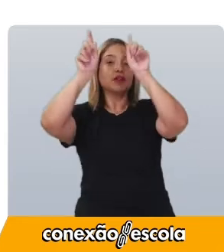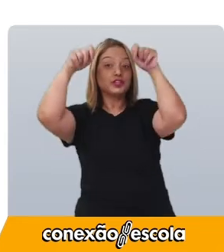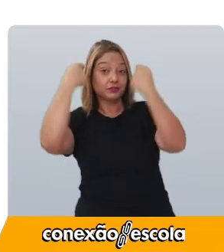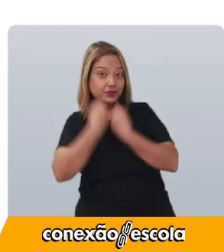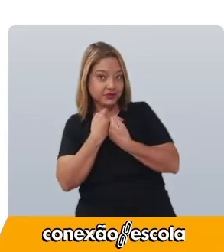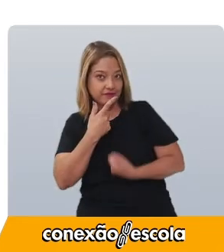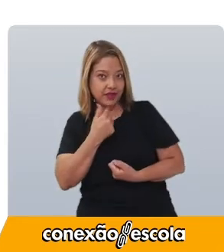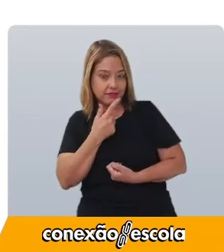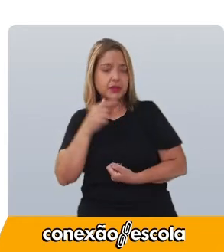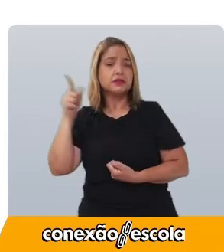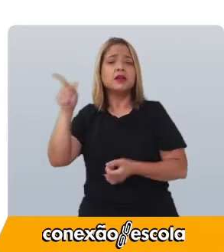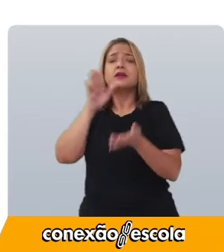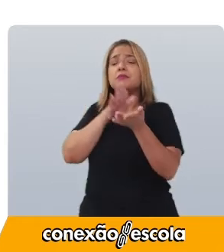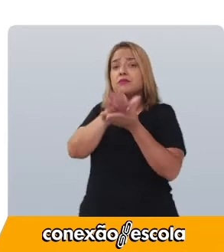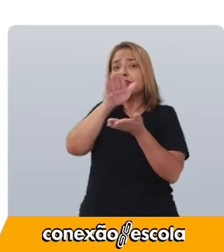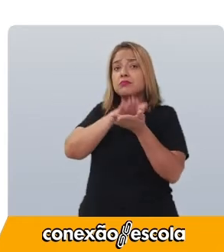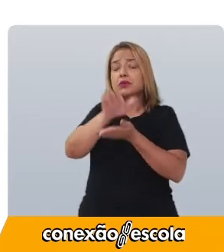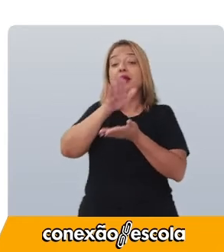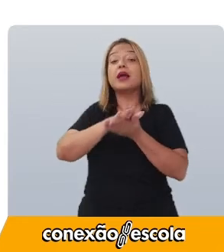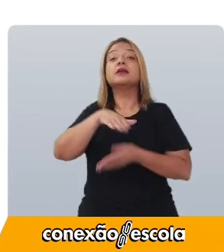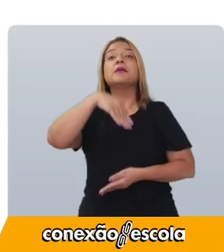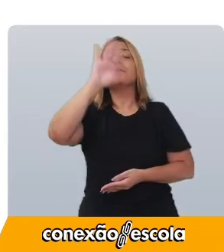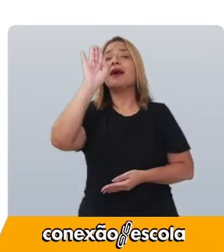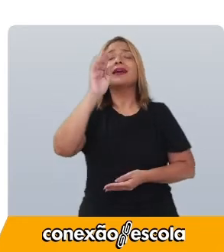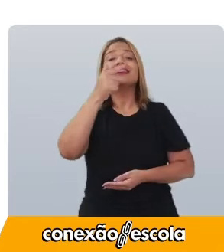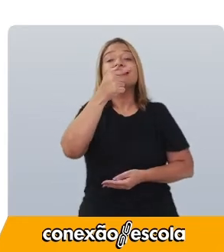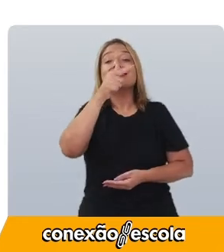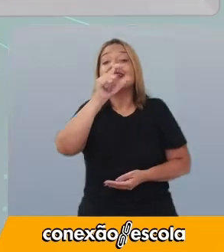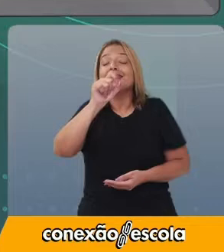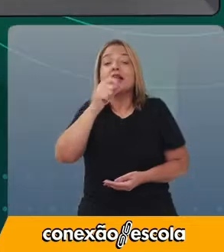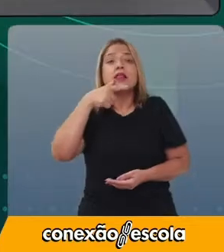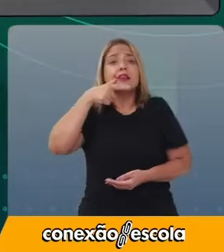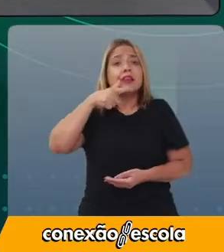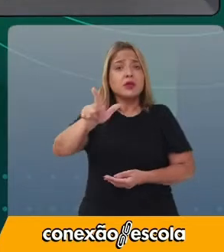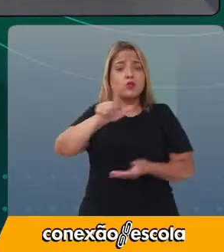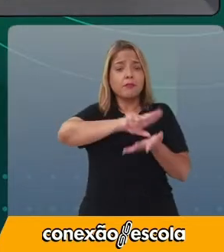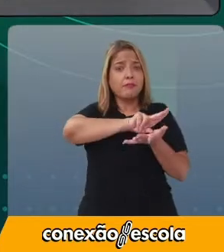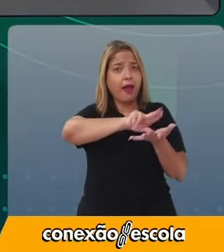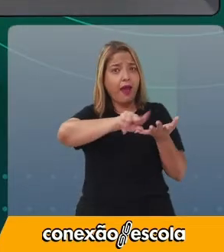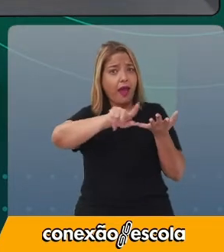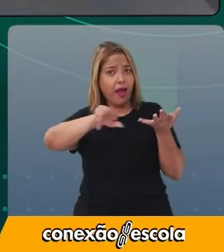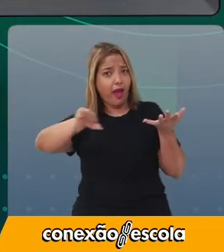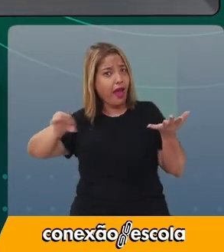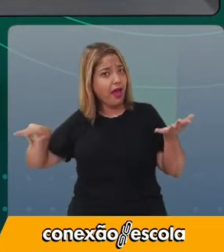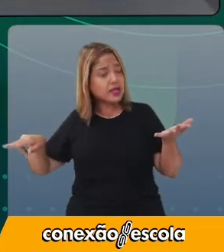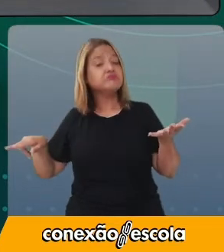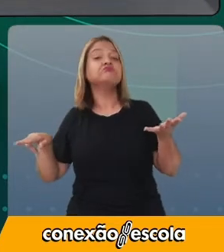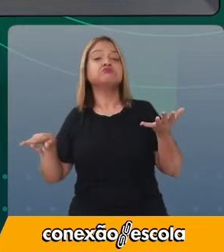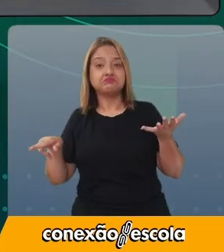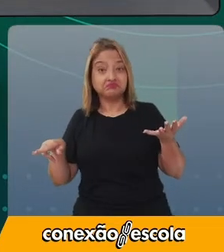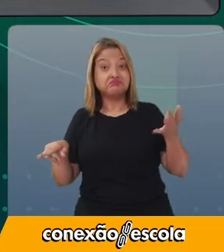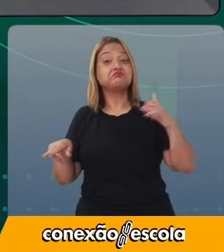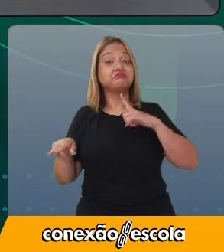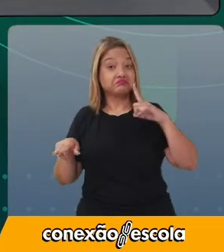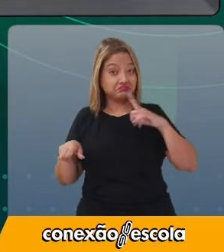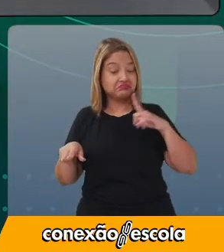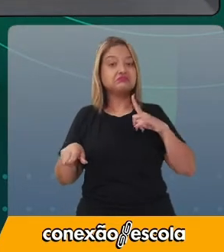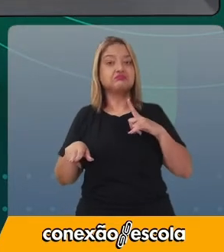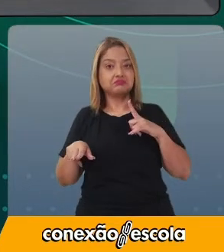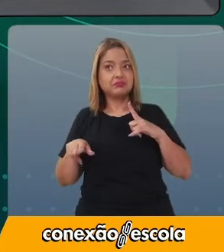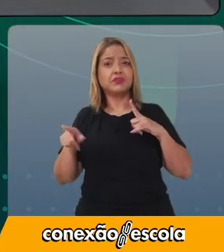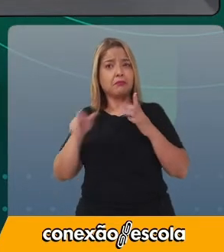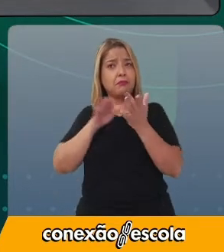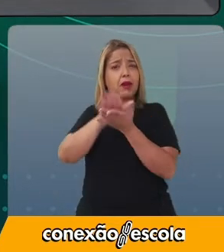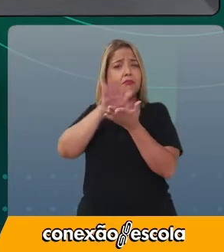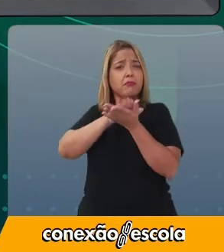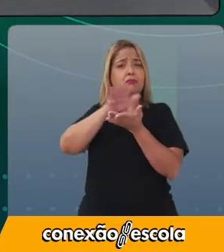em mais de 70 idiomas. O que isso quer dizer, Malu? Em diferentes línguas.